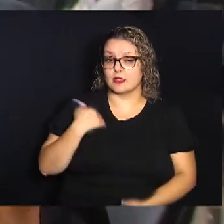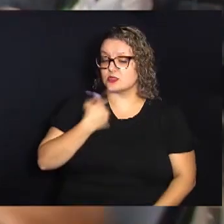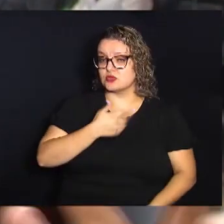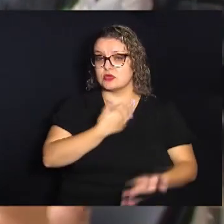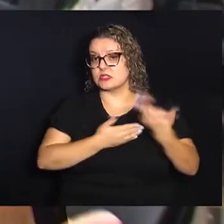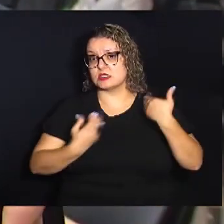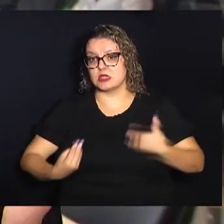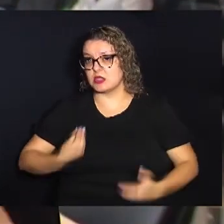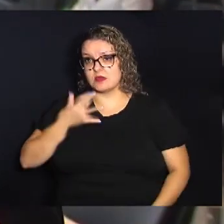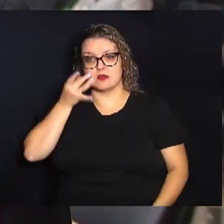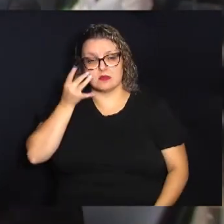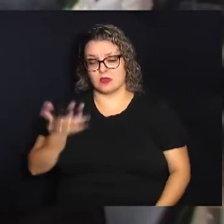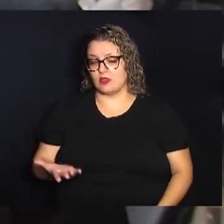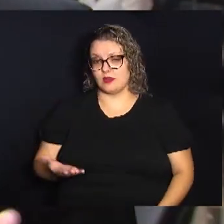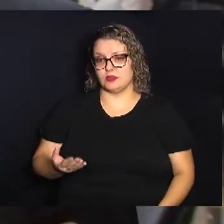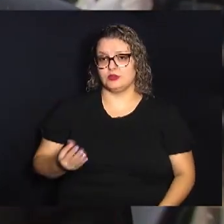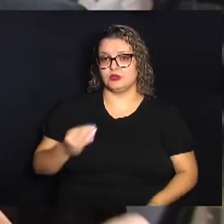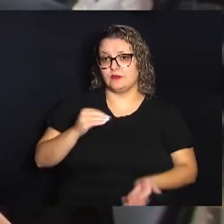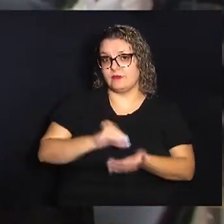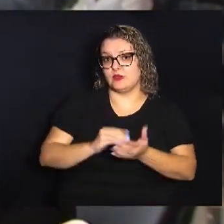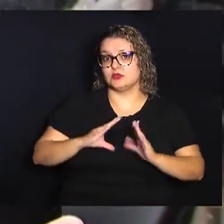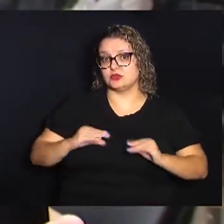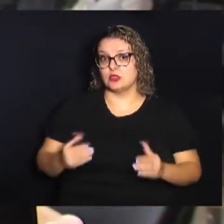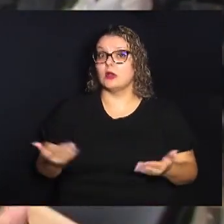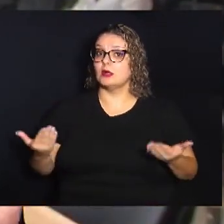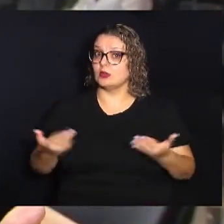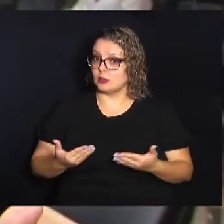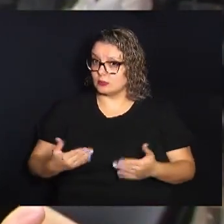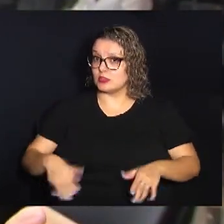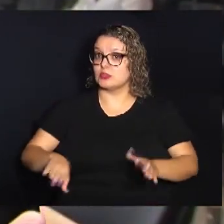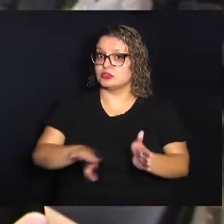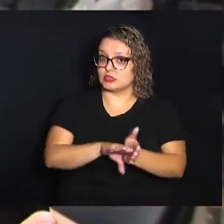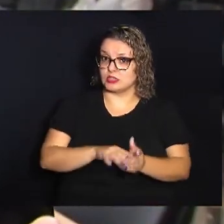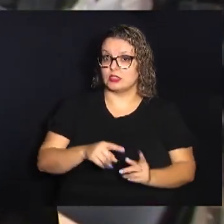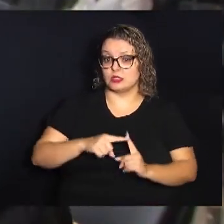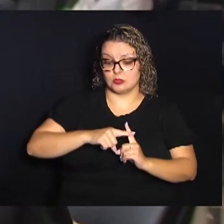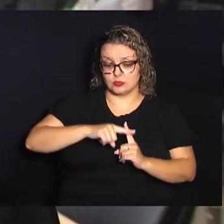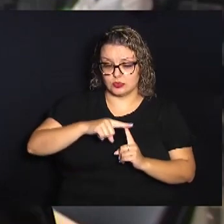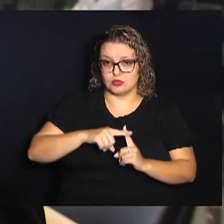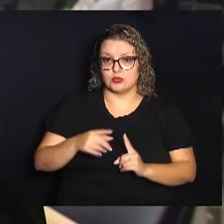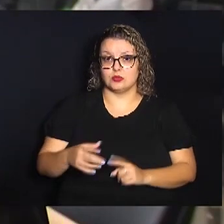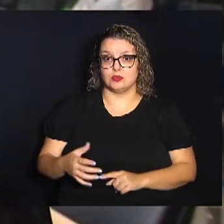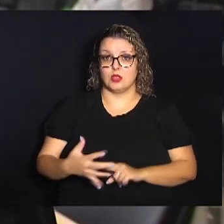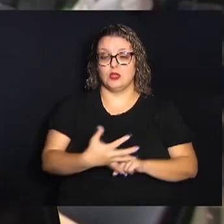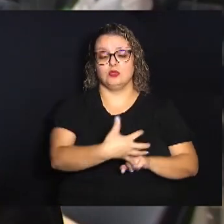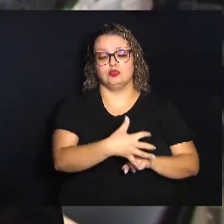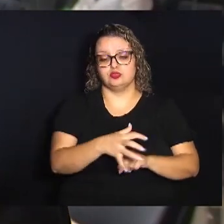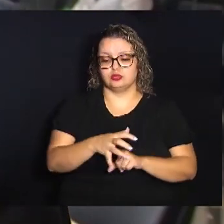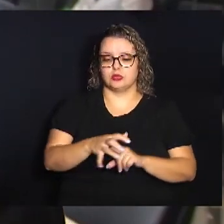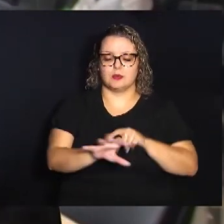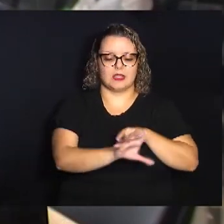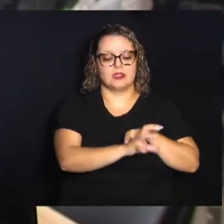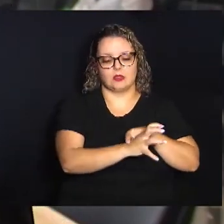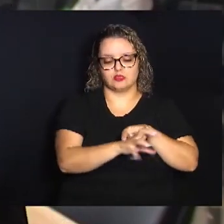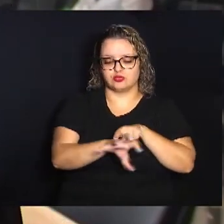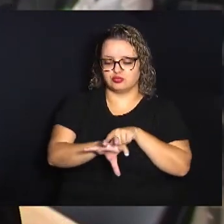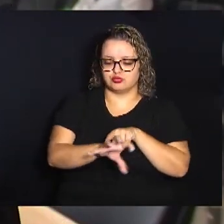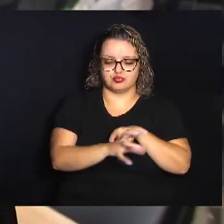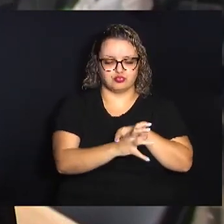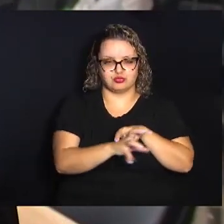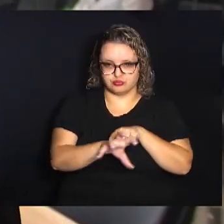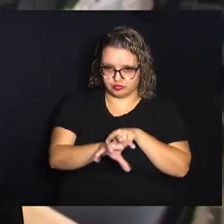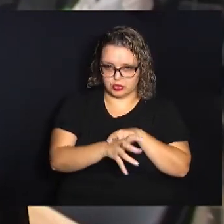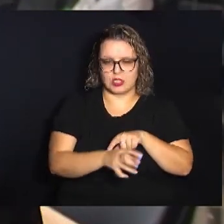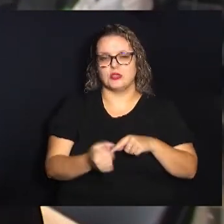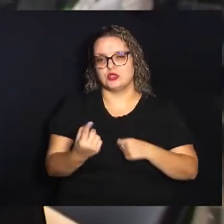de desconforto e tal. Agora a gente pode chegar num nível de impossibilidade de uma determinada